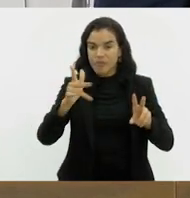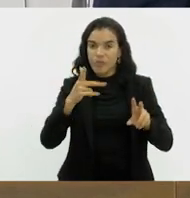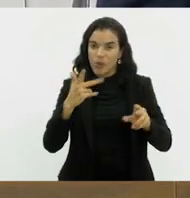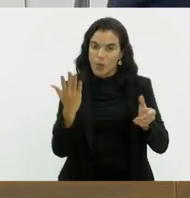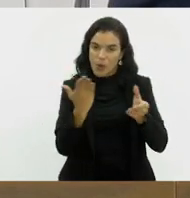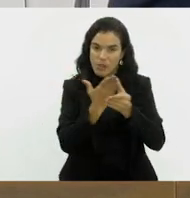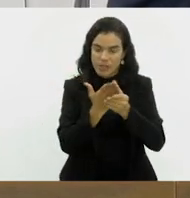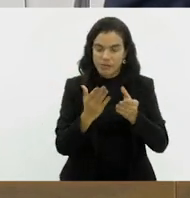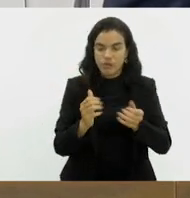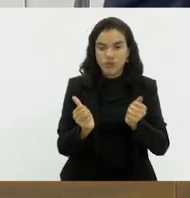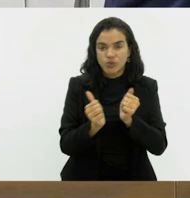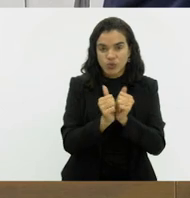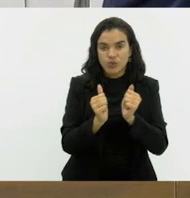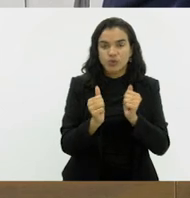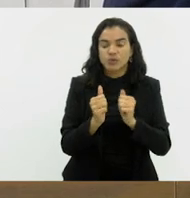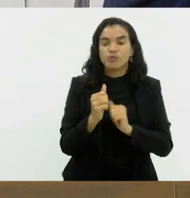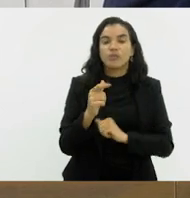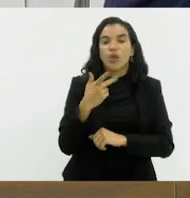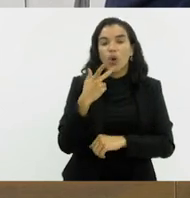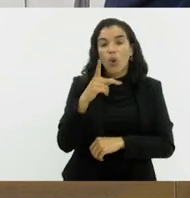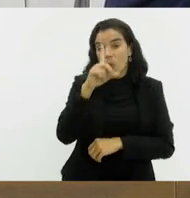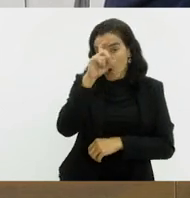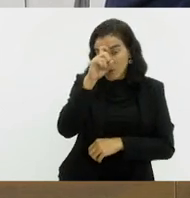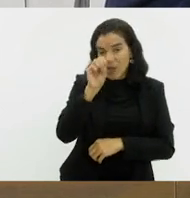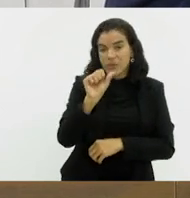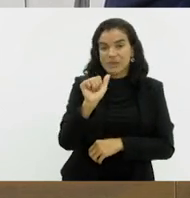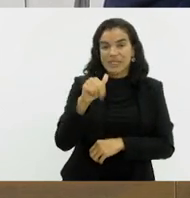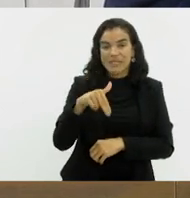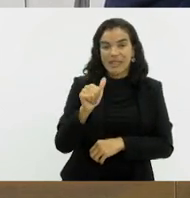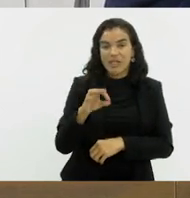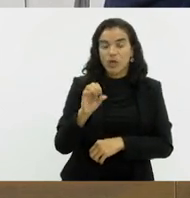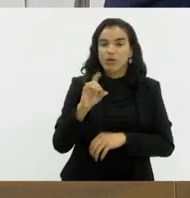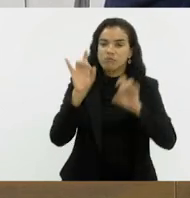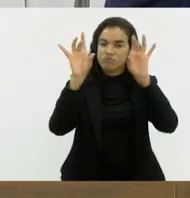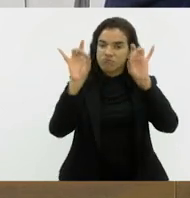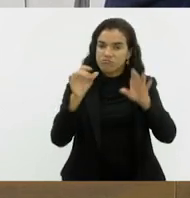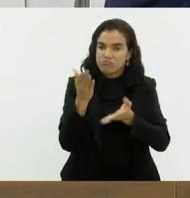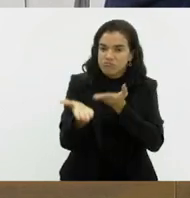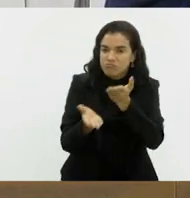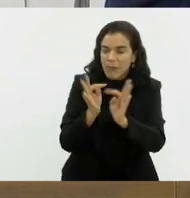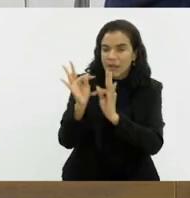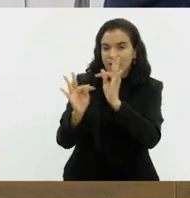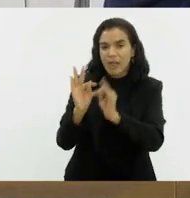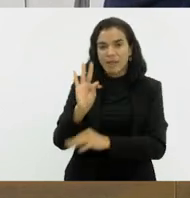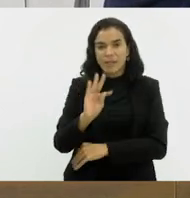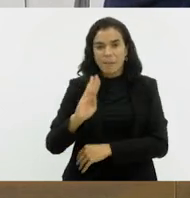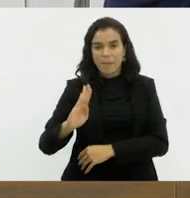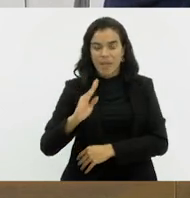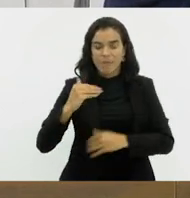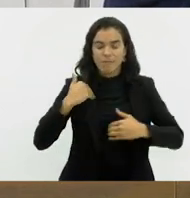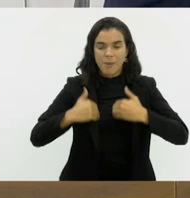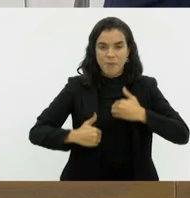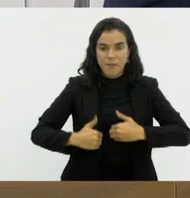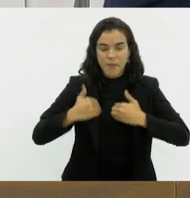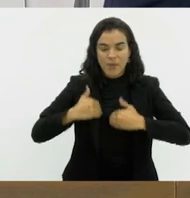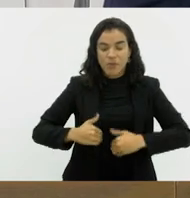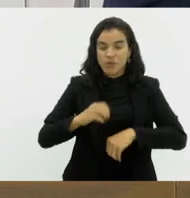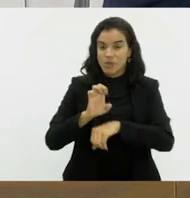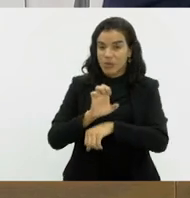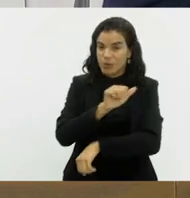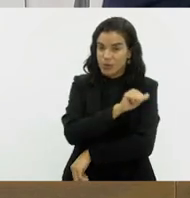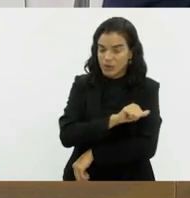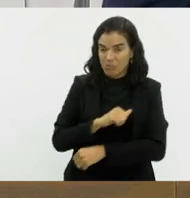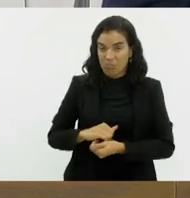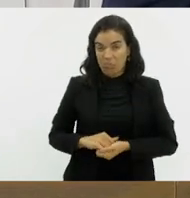processo. Conforme já apresentado, o Sanatório Penal é uma instituição de atenção especializada no tratamento de tuberculose no sistema prisional do Estado do Rio de